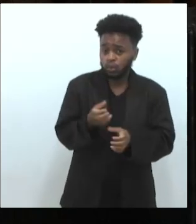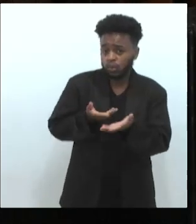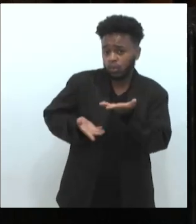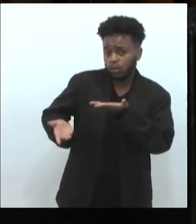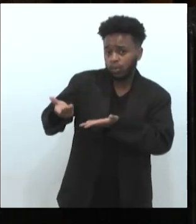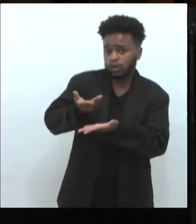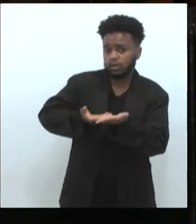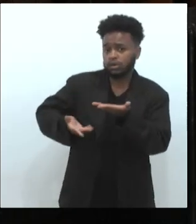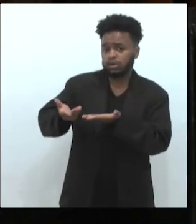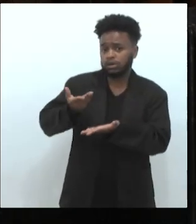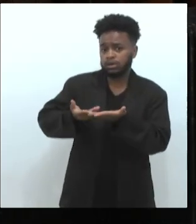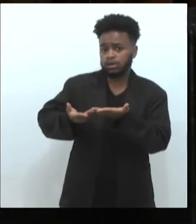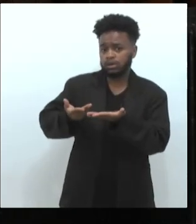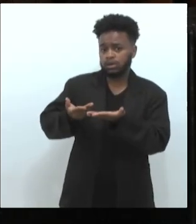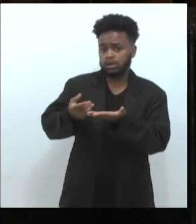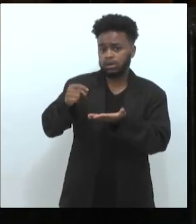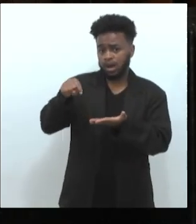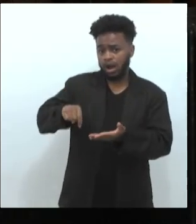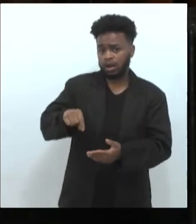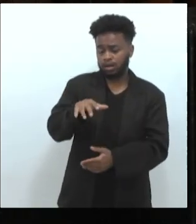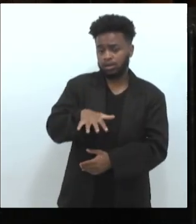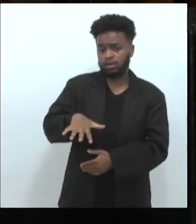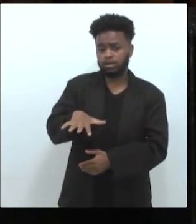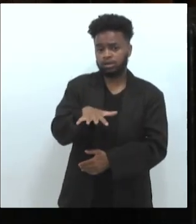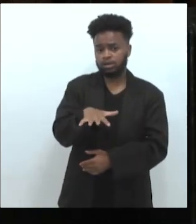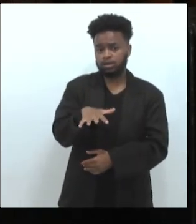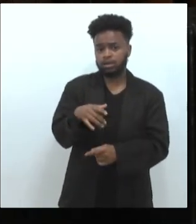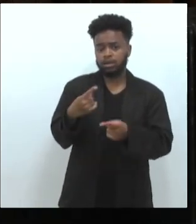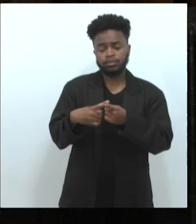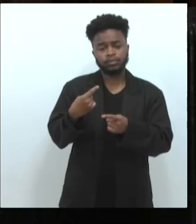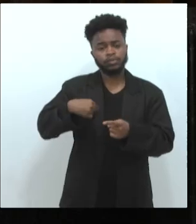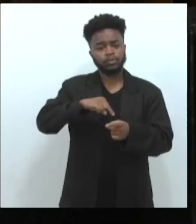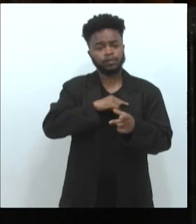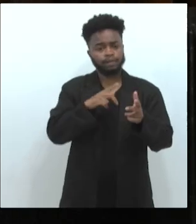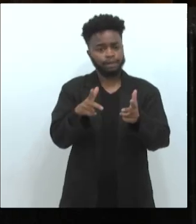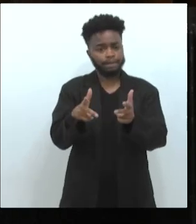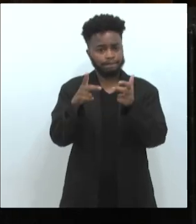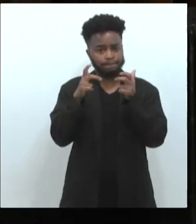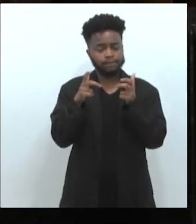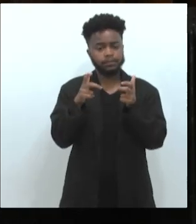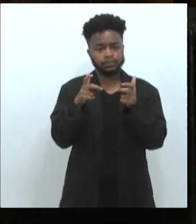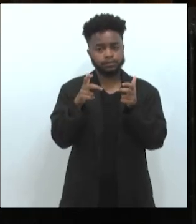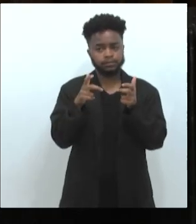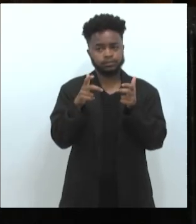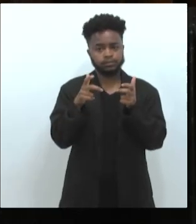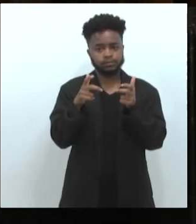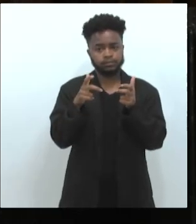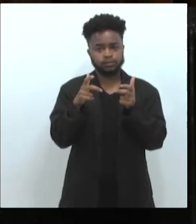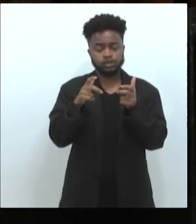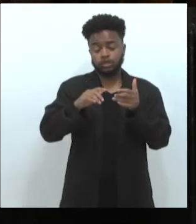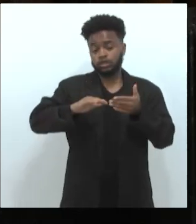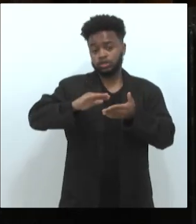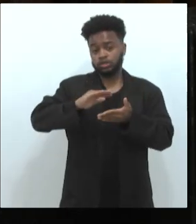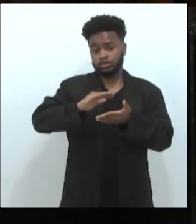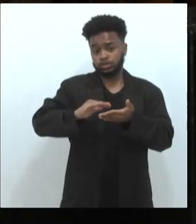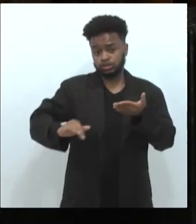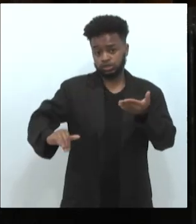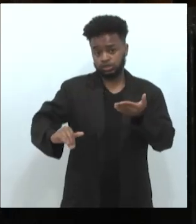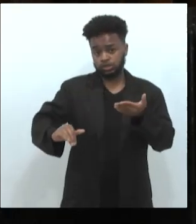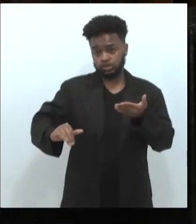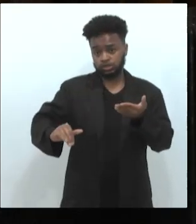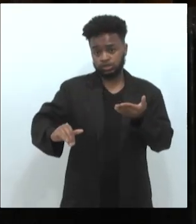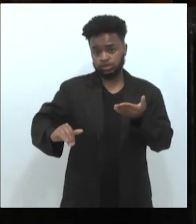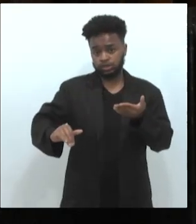convivência na nossa região, que a gente verifica que derruba-se